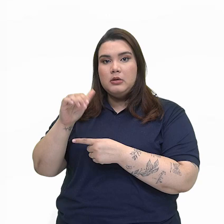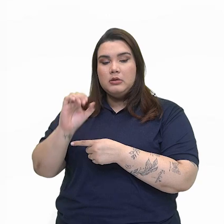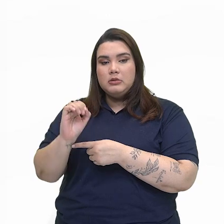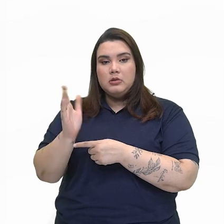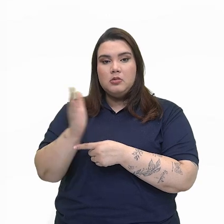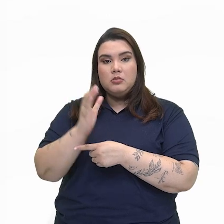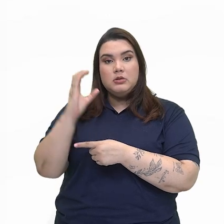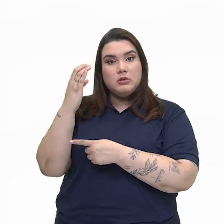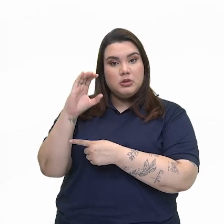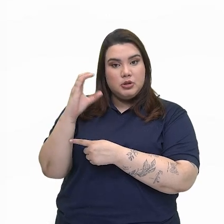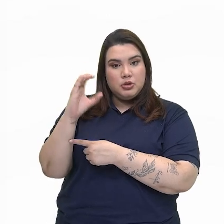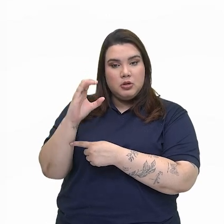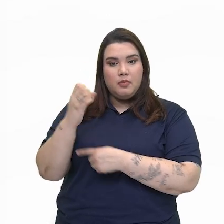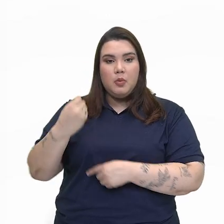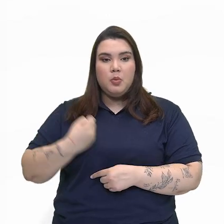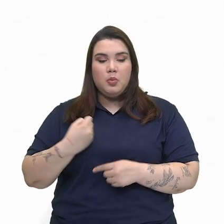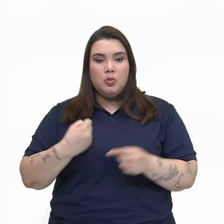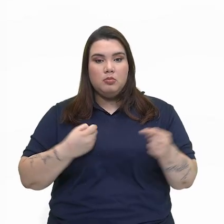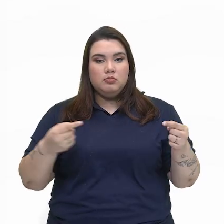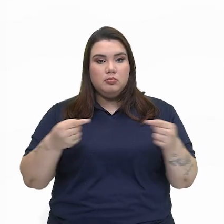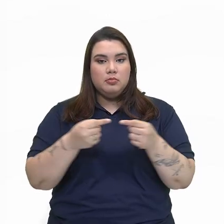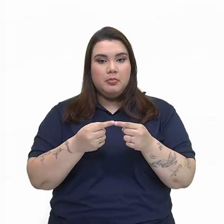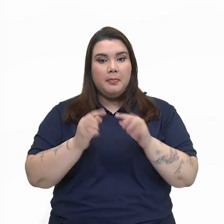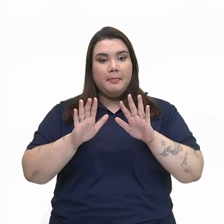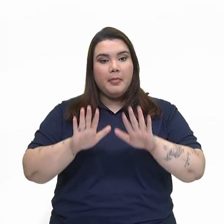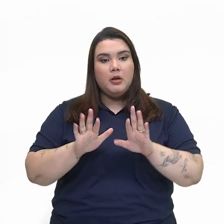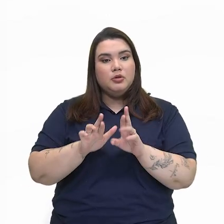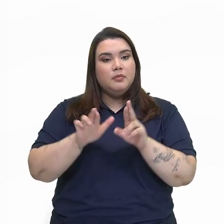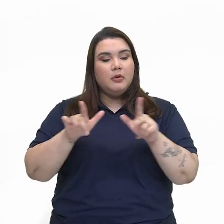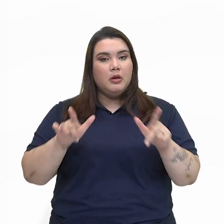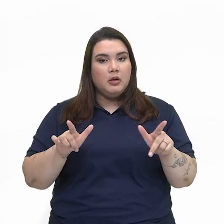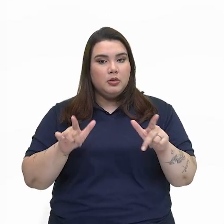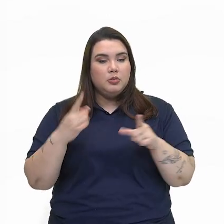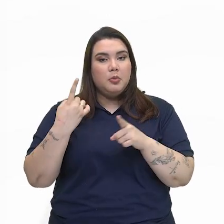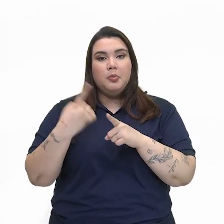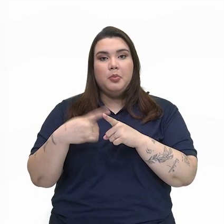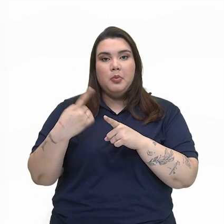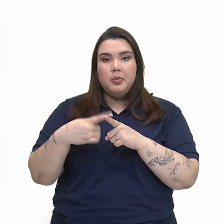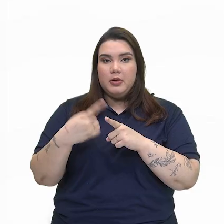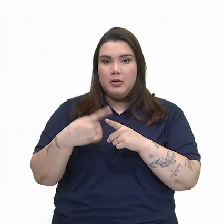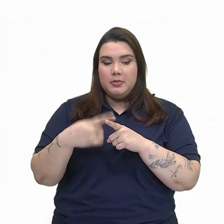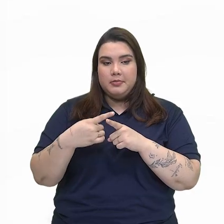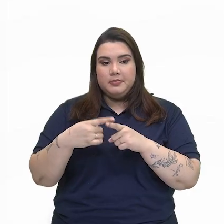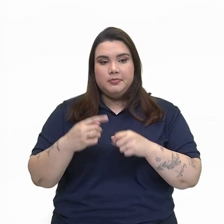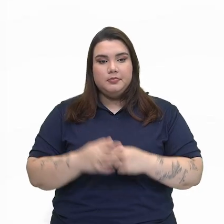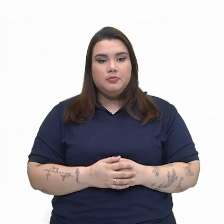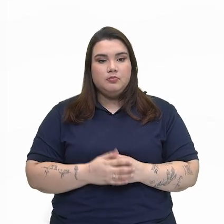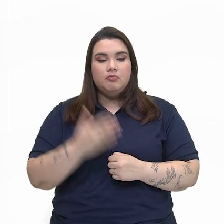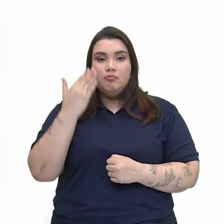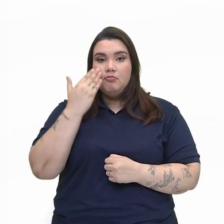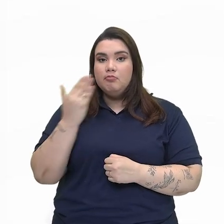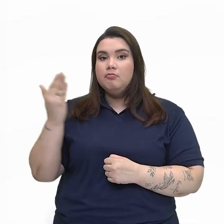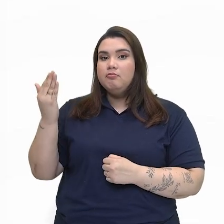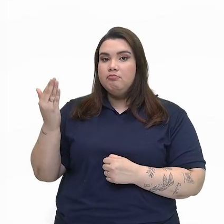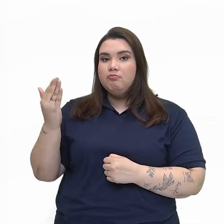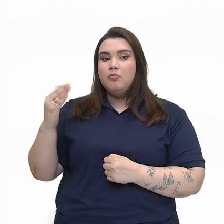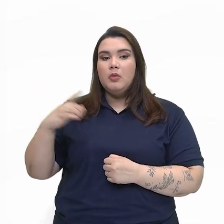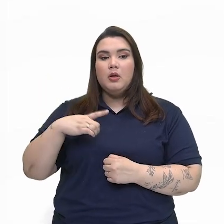algarismos significativos, exceto a própria potência. Veja o porquê. Então, olha aqui, eu